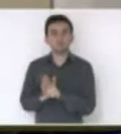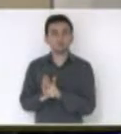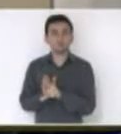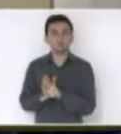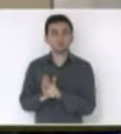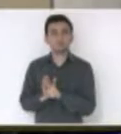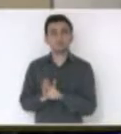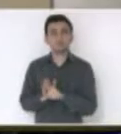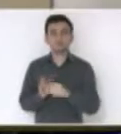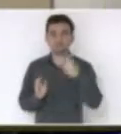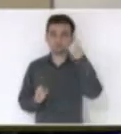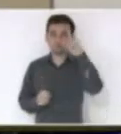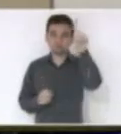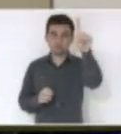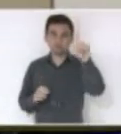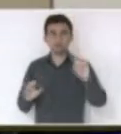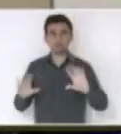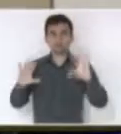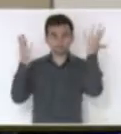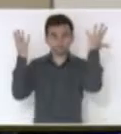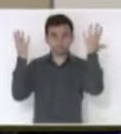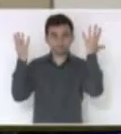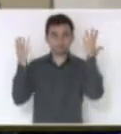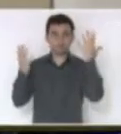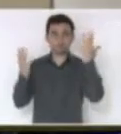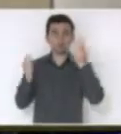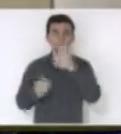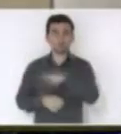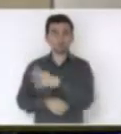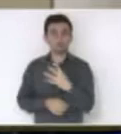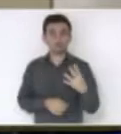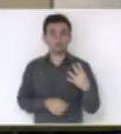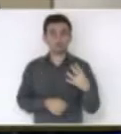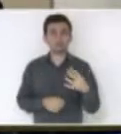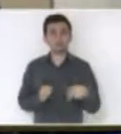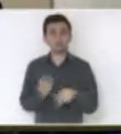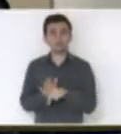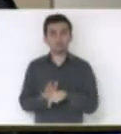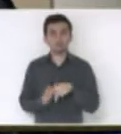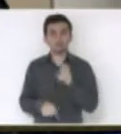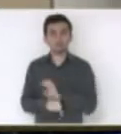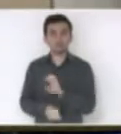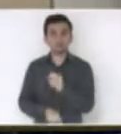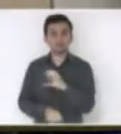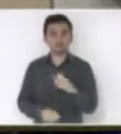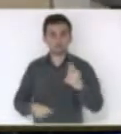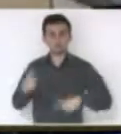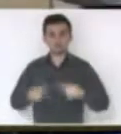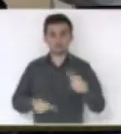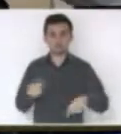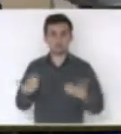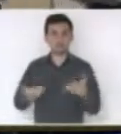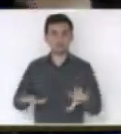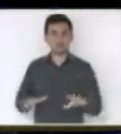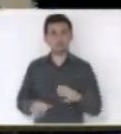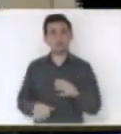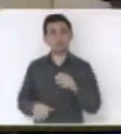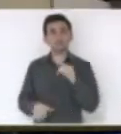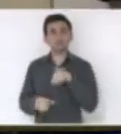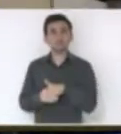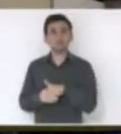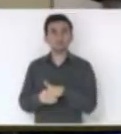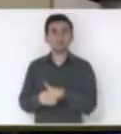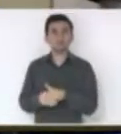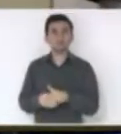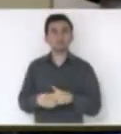de datas festivas alusivas no âmbito do Estado de Santa Catarina. Em discussão, não haveria o que discutir em votação.